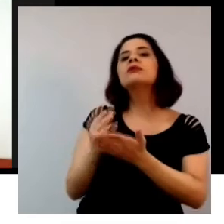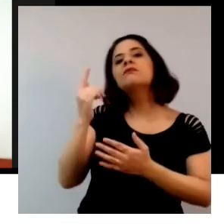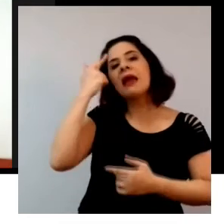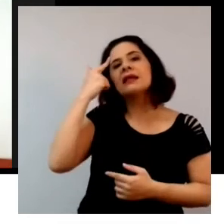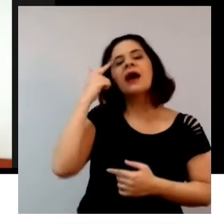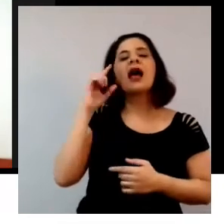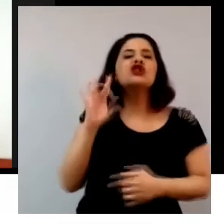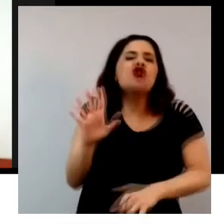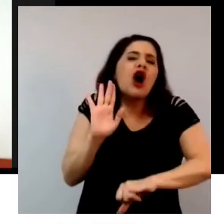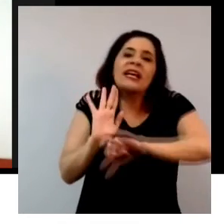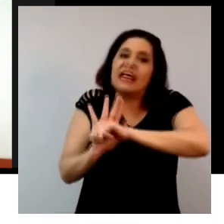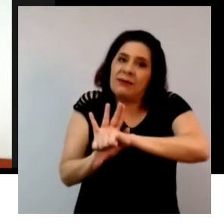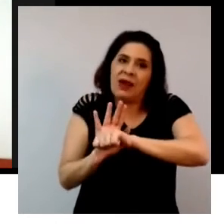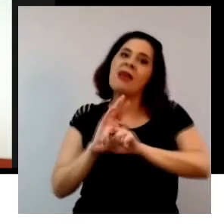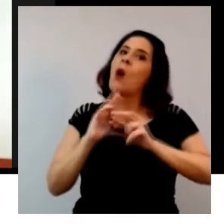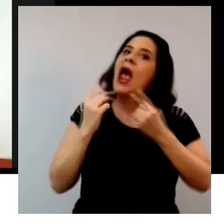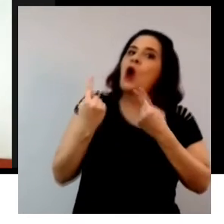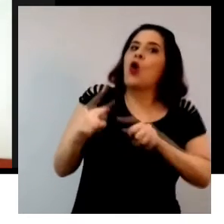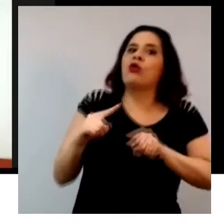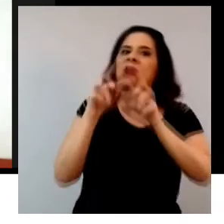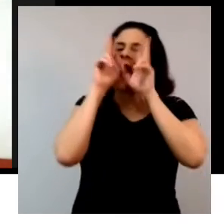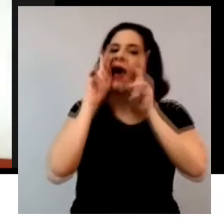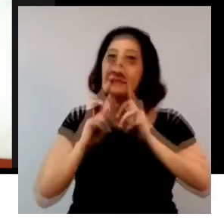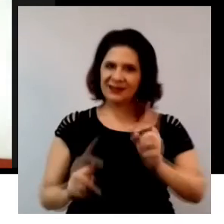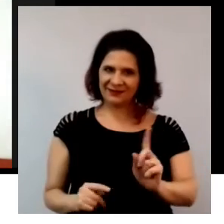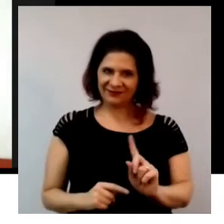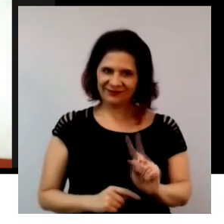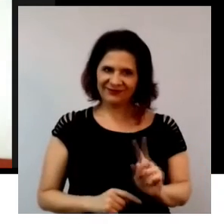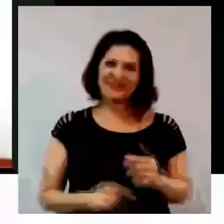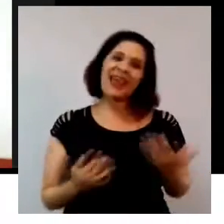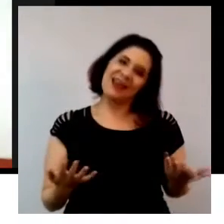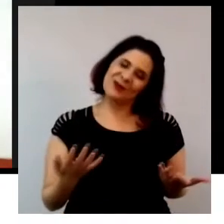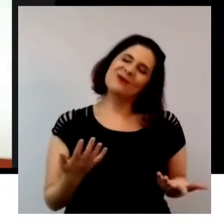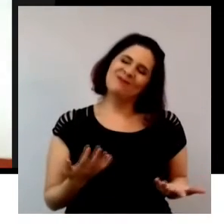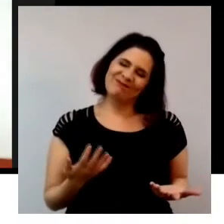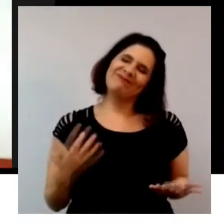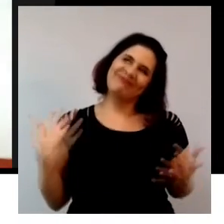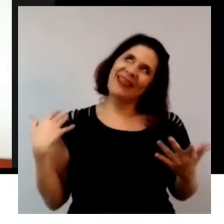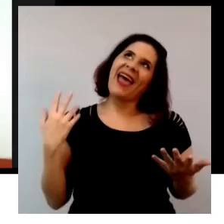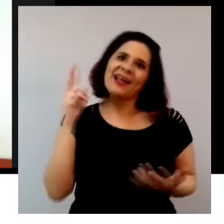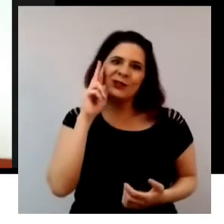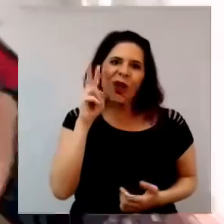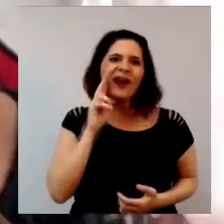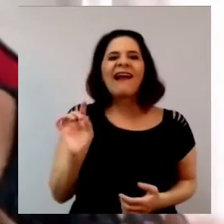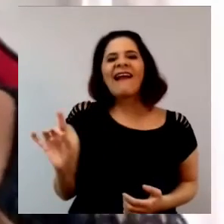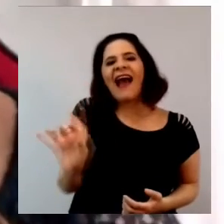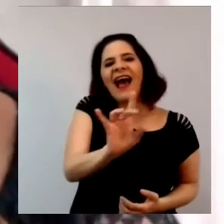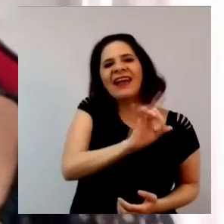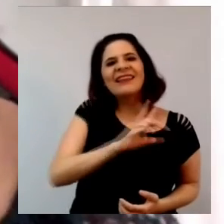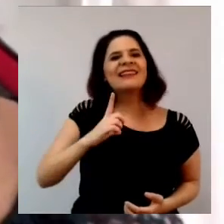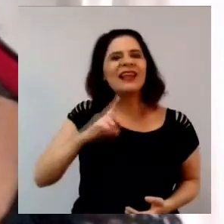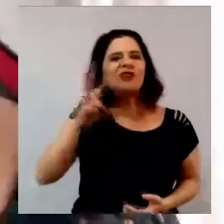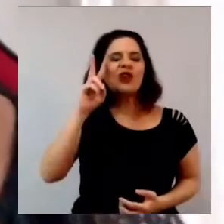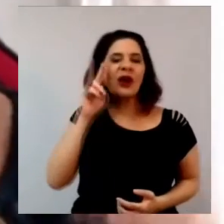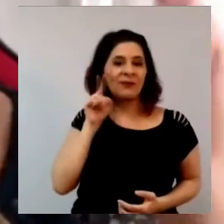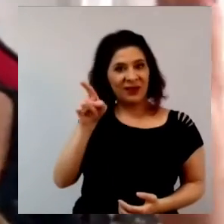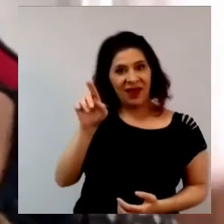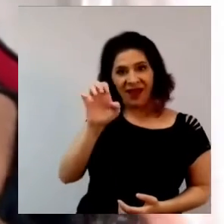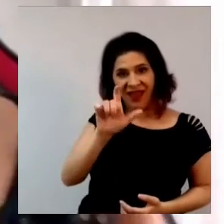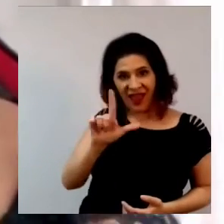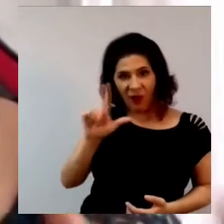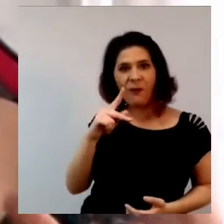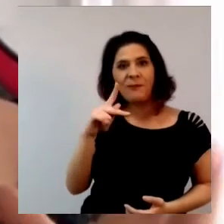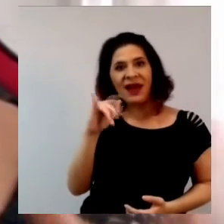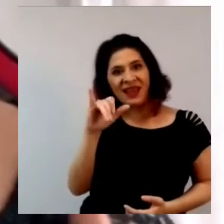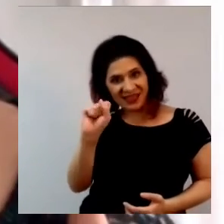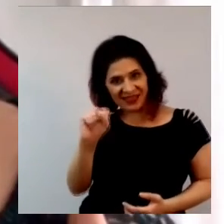negócio. Aí cada um tem uma história. Né? O El País, na Espanha, foi fundado em 76 com um foco